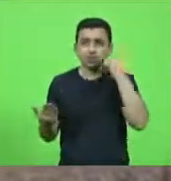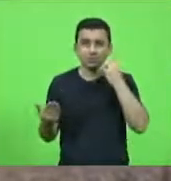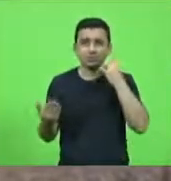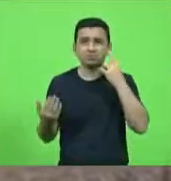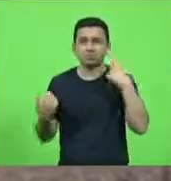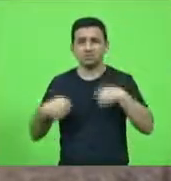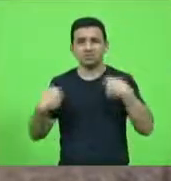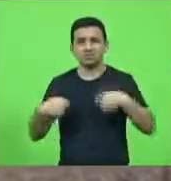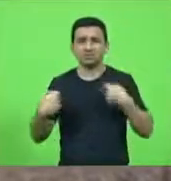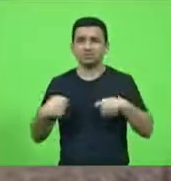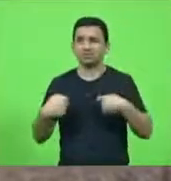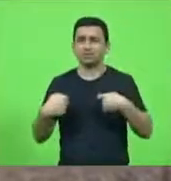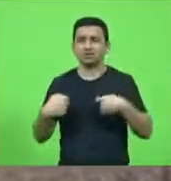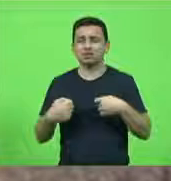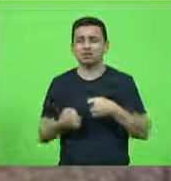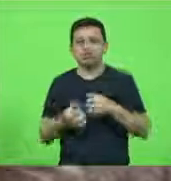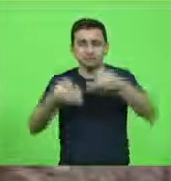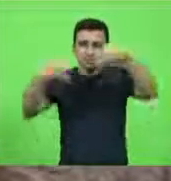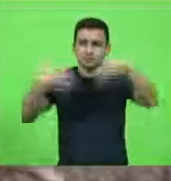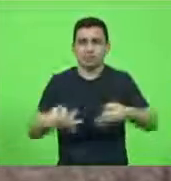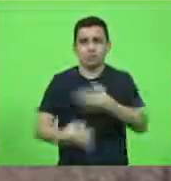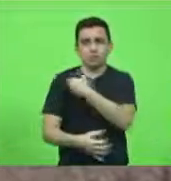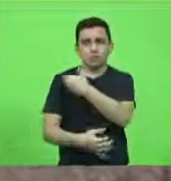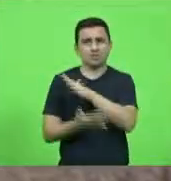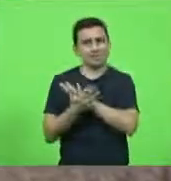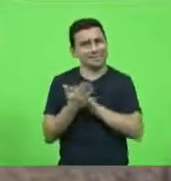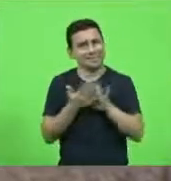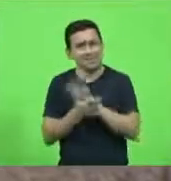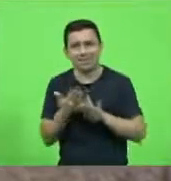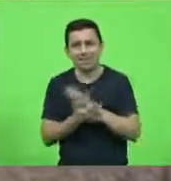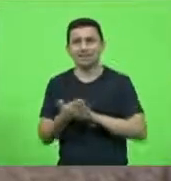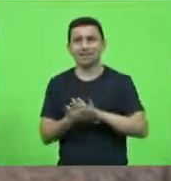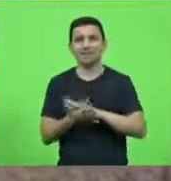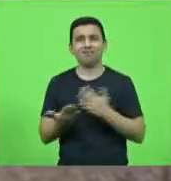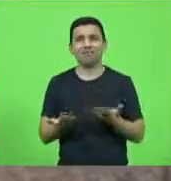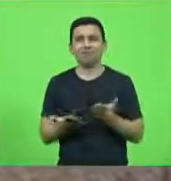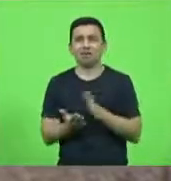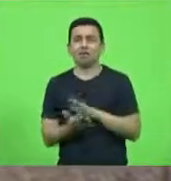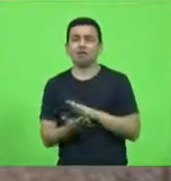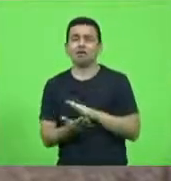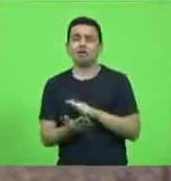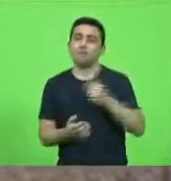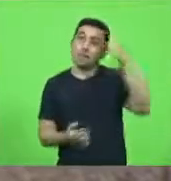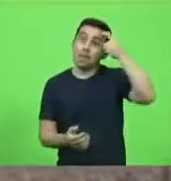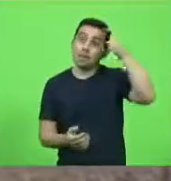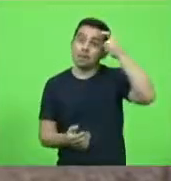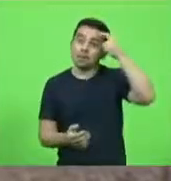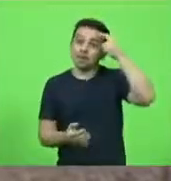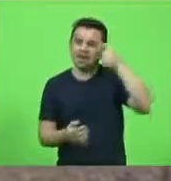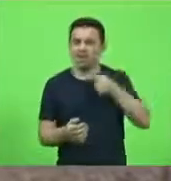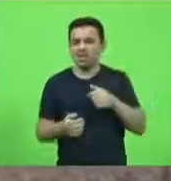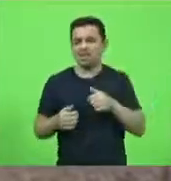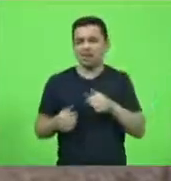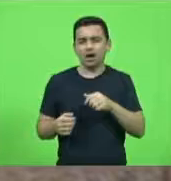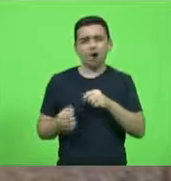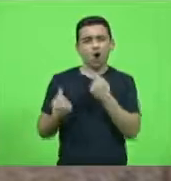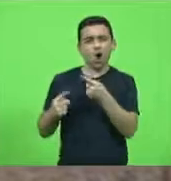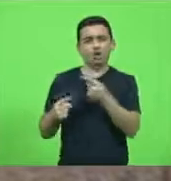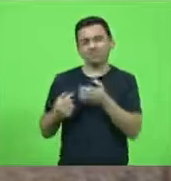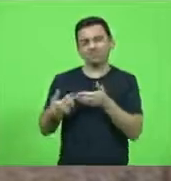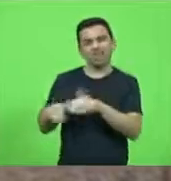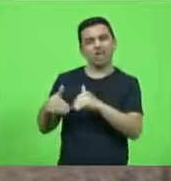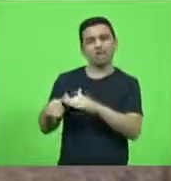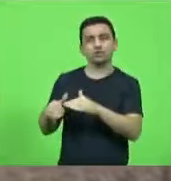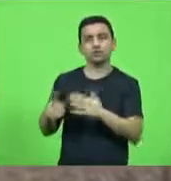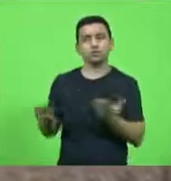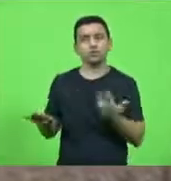ser imparcial. Ela não pode usar deste cargo para protelar aquelas pautas que ela é contrária. Não pode fazer isso. Como